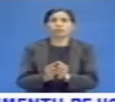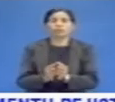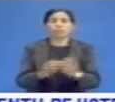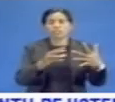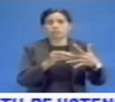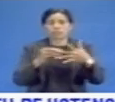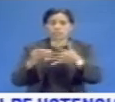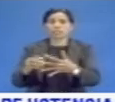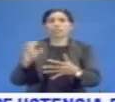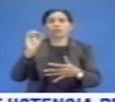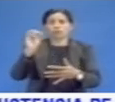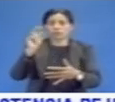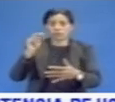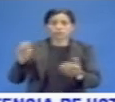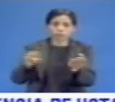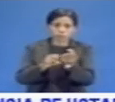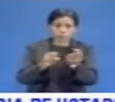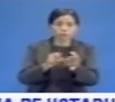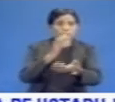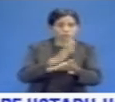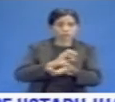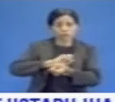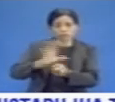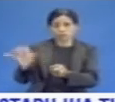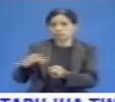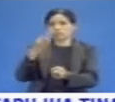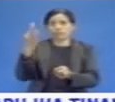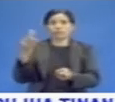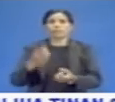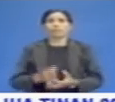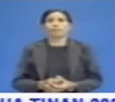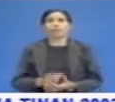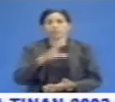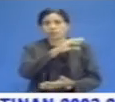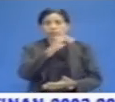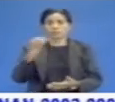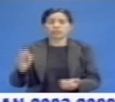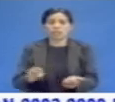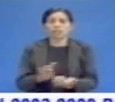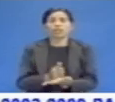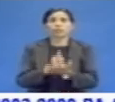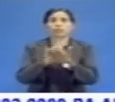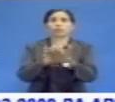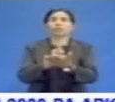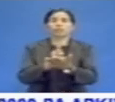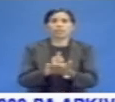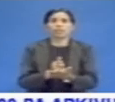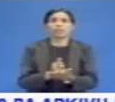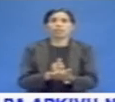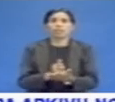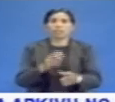União Europeia, Nian, suporta para combate à pandemia coronavírus, no mostra apoio vulnerável Síria de dificuldade